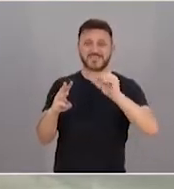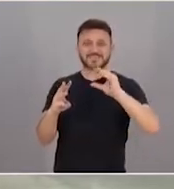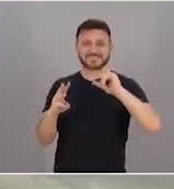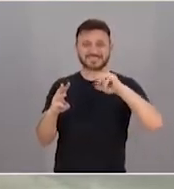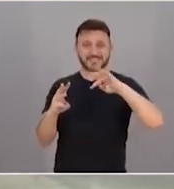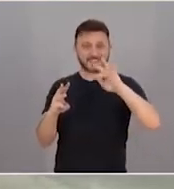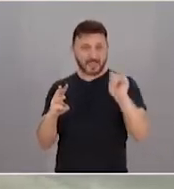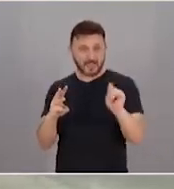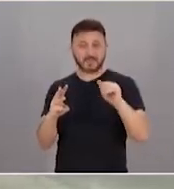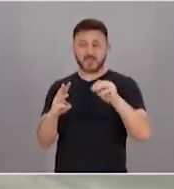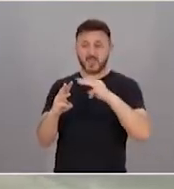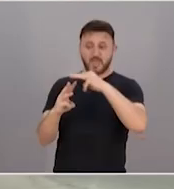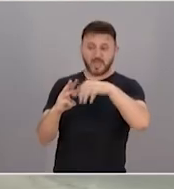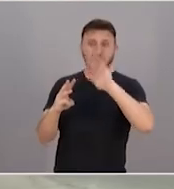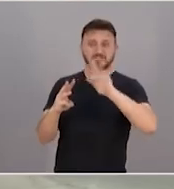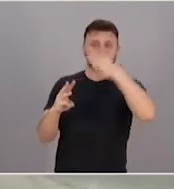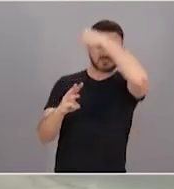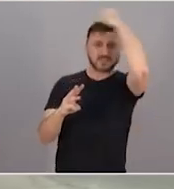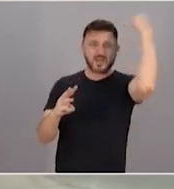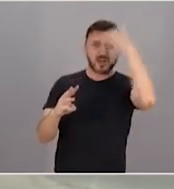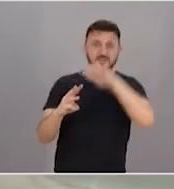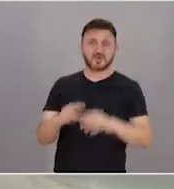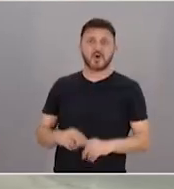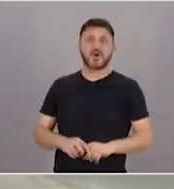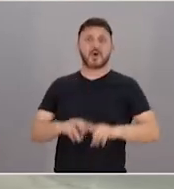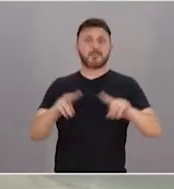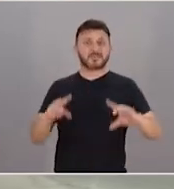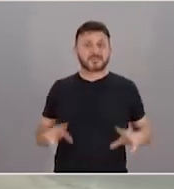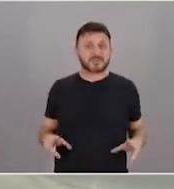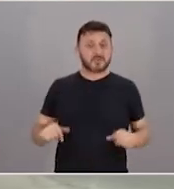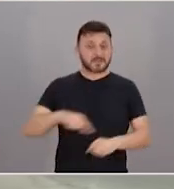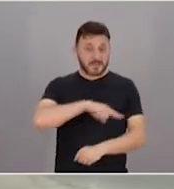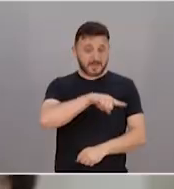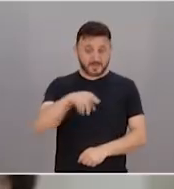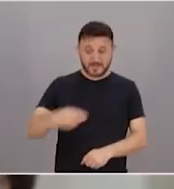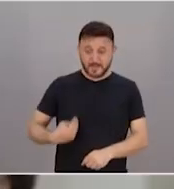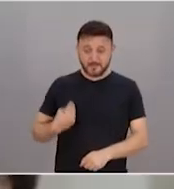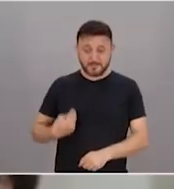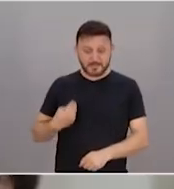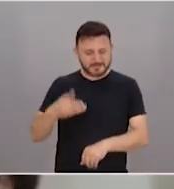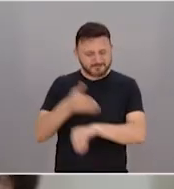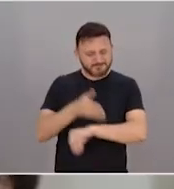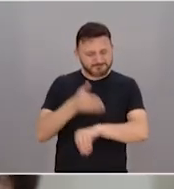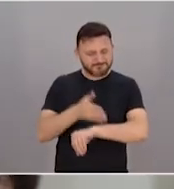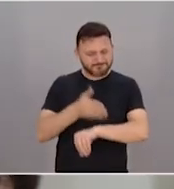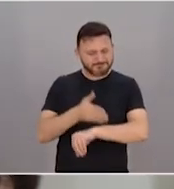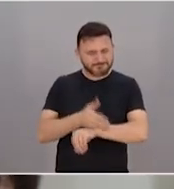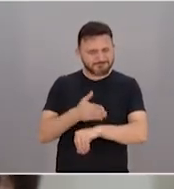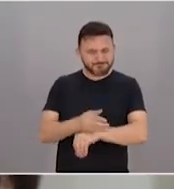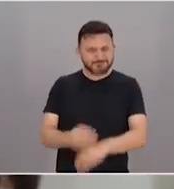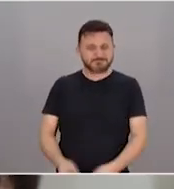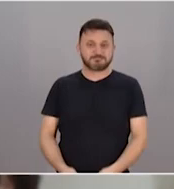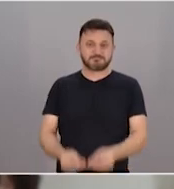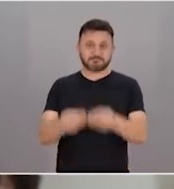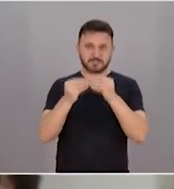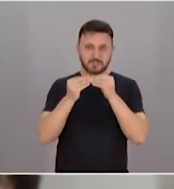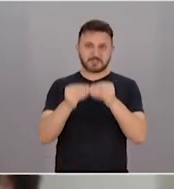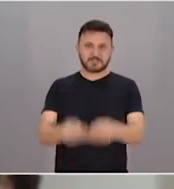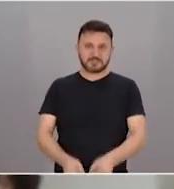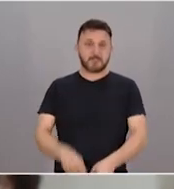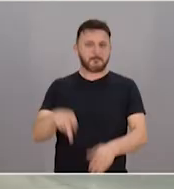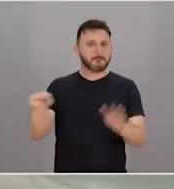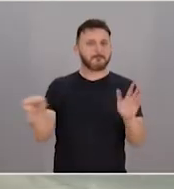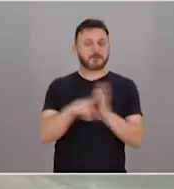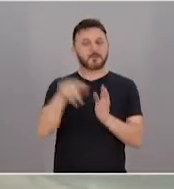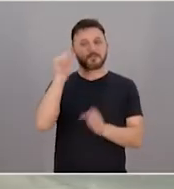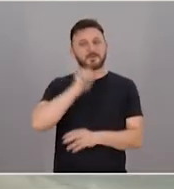tem uma referência, toda missa é sua, mas é claro que deixarei para o final da missa o terceiro ponto. Agora, nesse